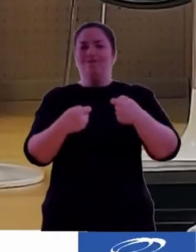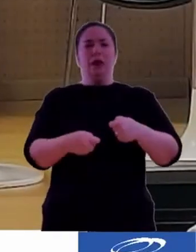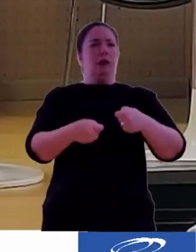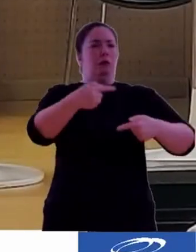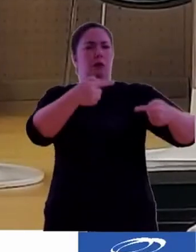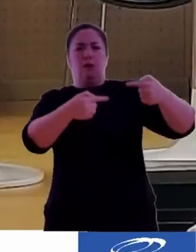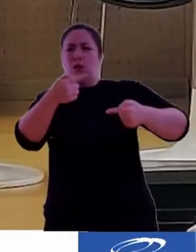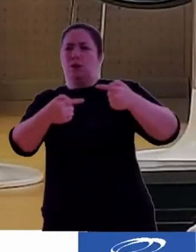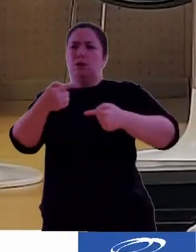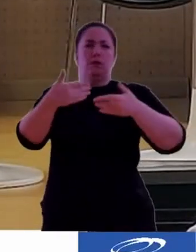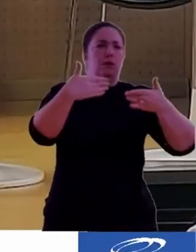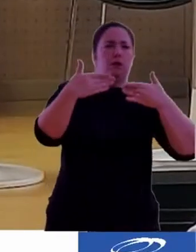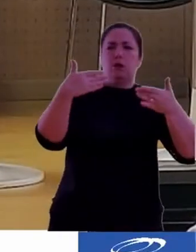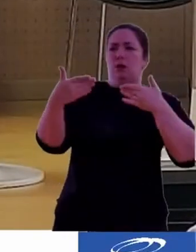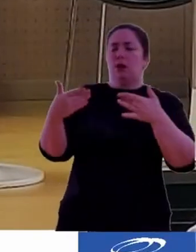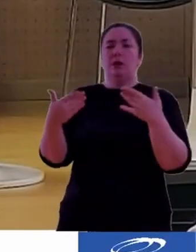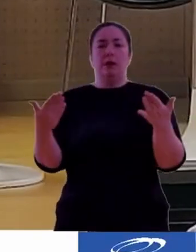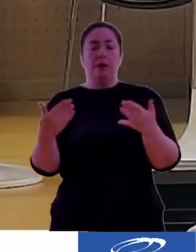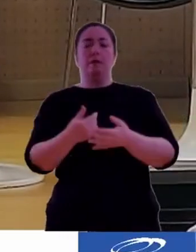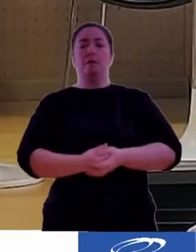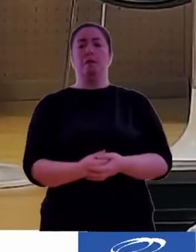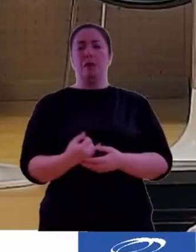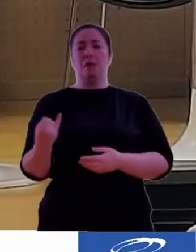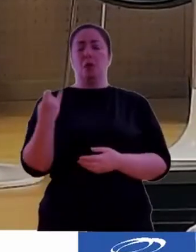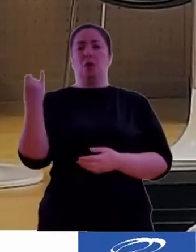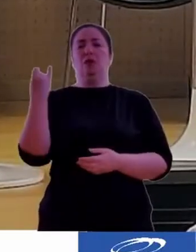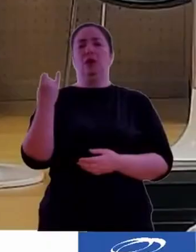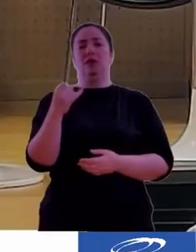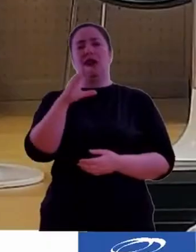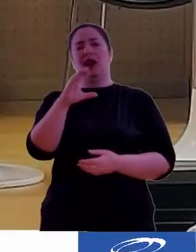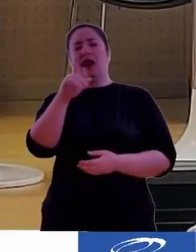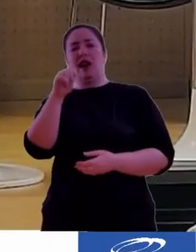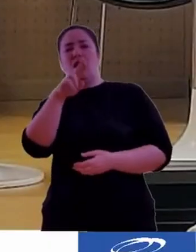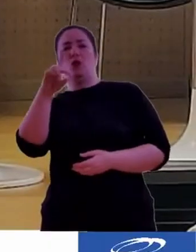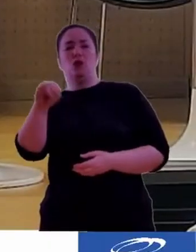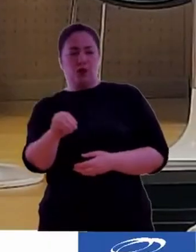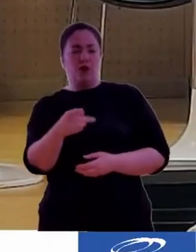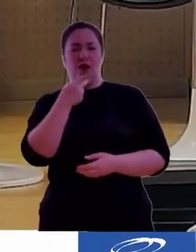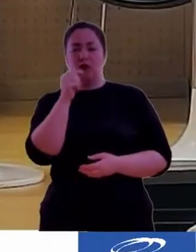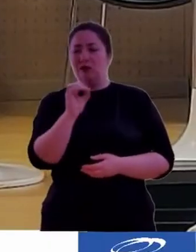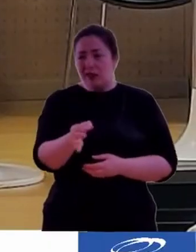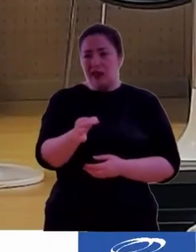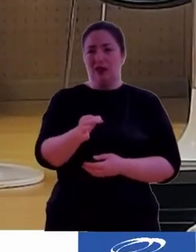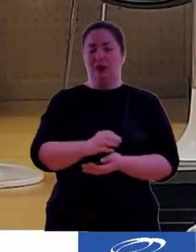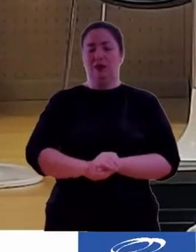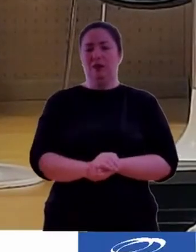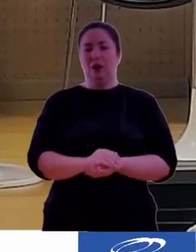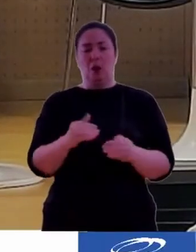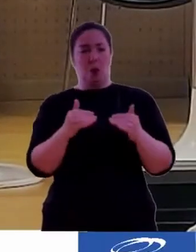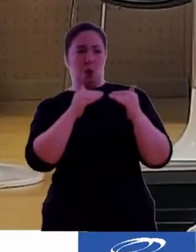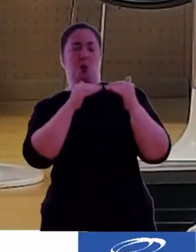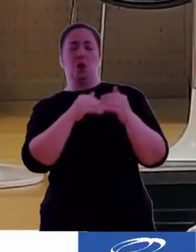debater, como o Cláudio falou, a gente superar aí um certo tabu, porque é